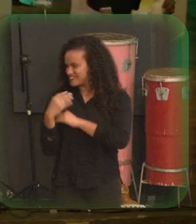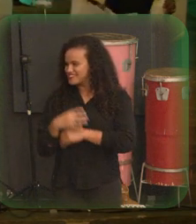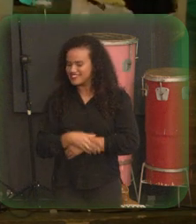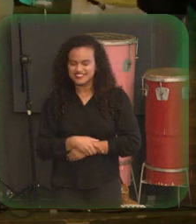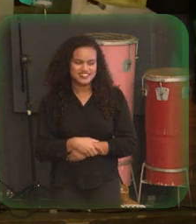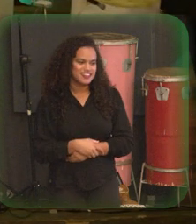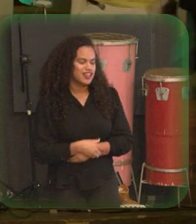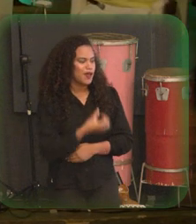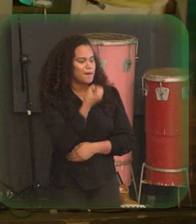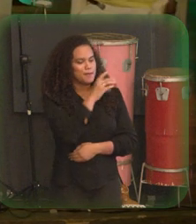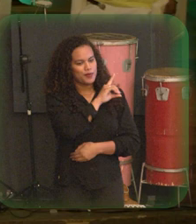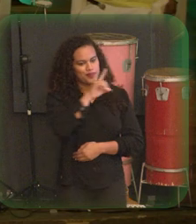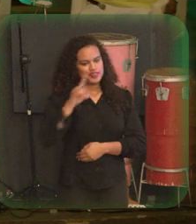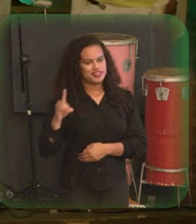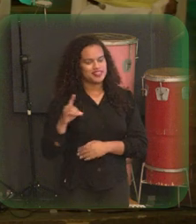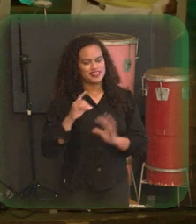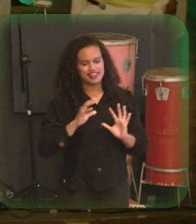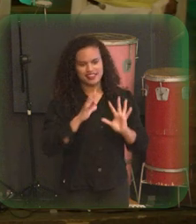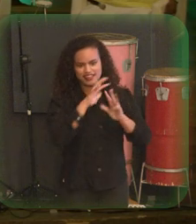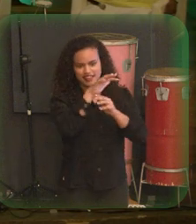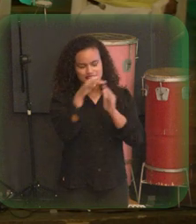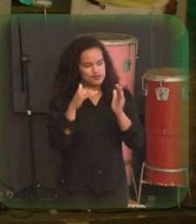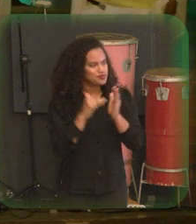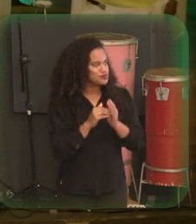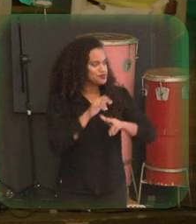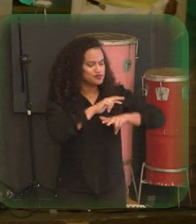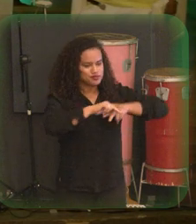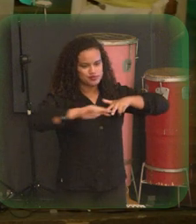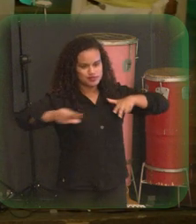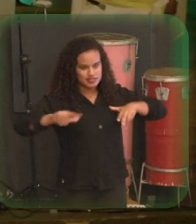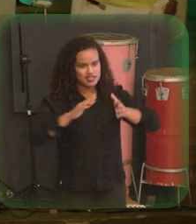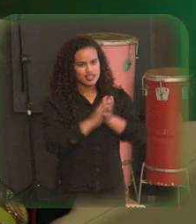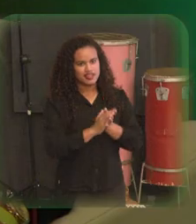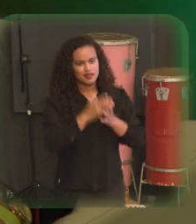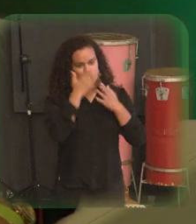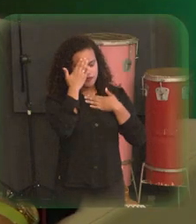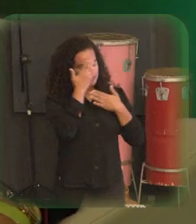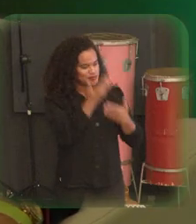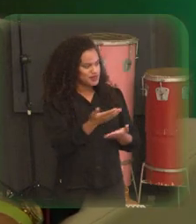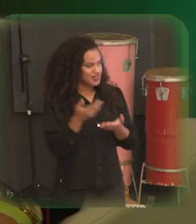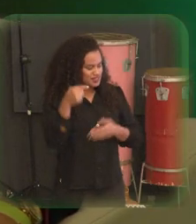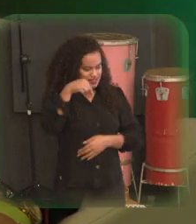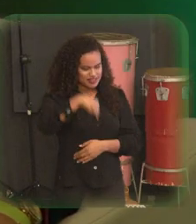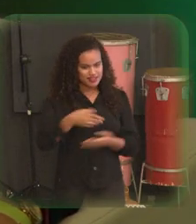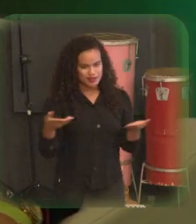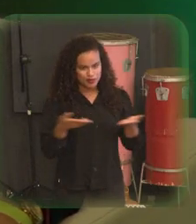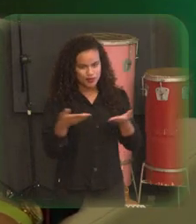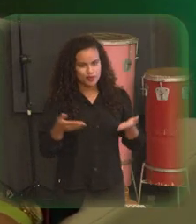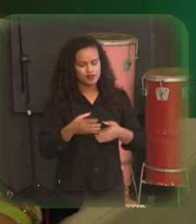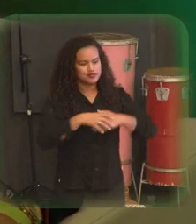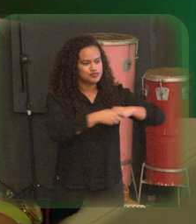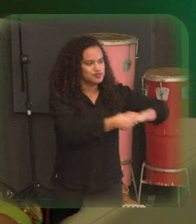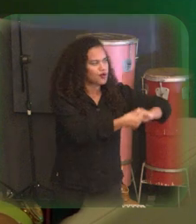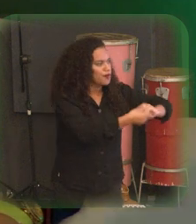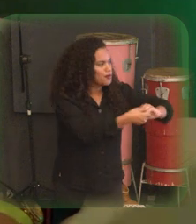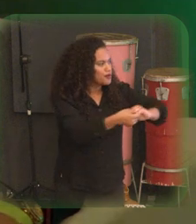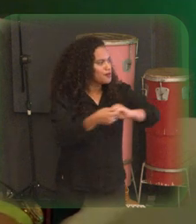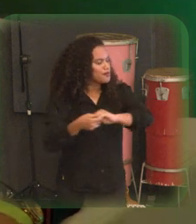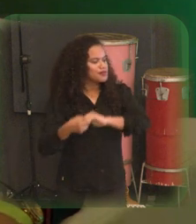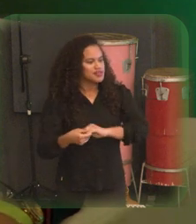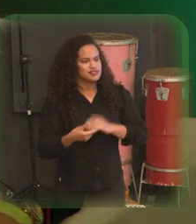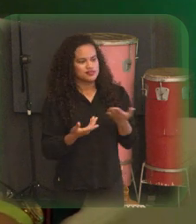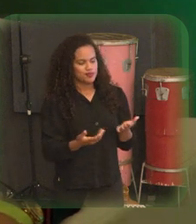Bom dia a todas, todos e todes. Muita satisfação estar aqui. Cumprimento a todos aqui presentes, na pessoa da